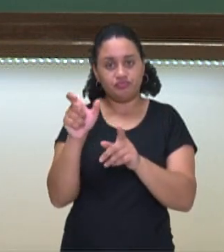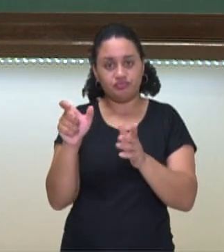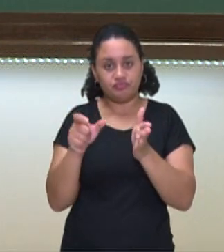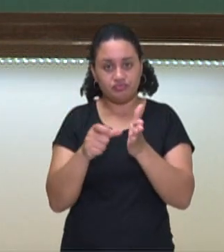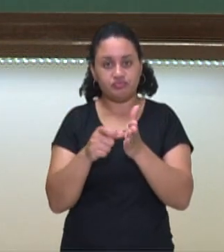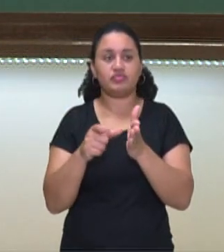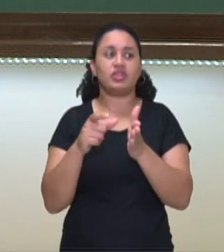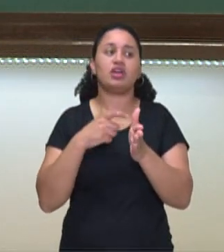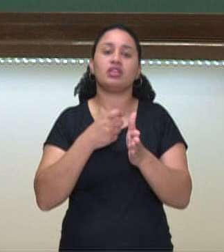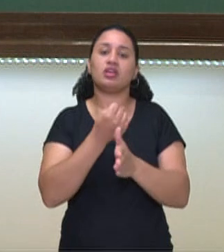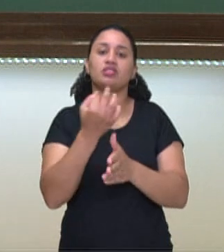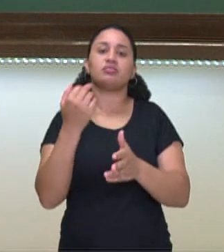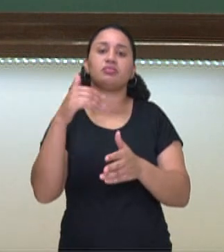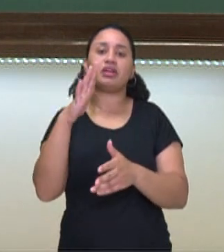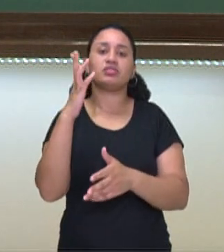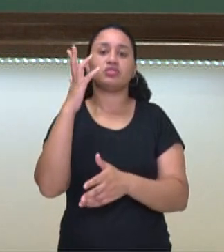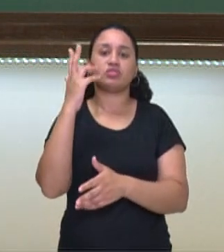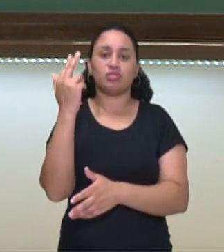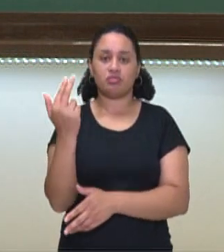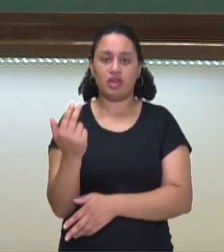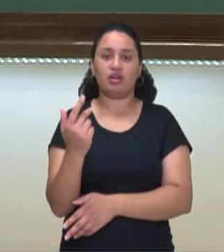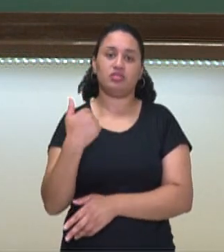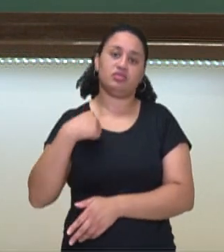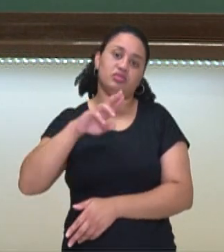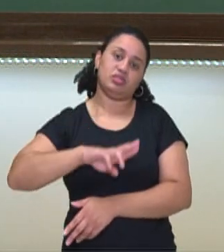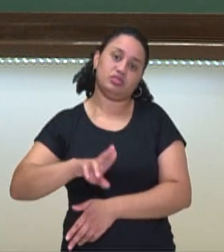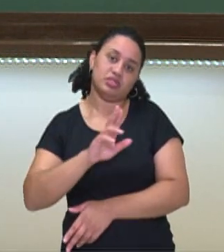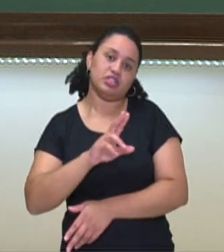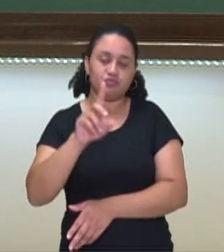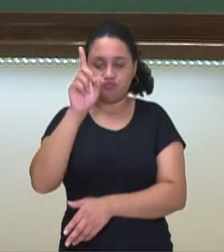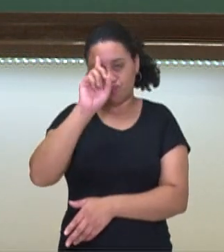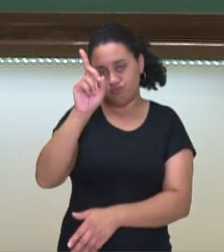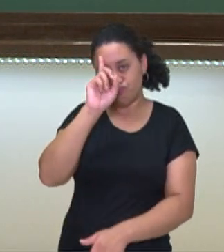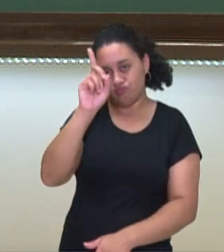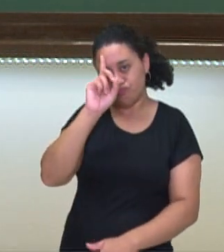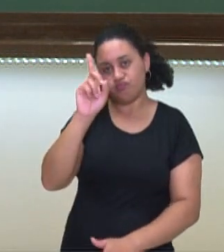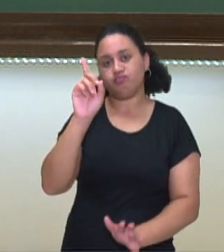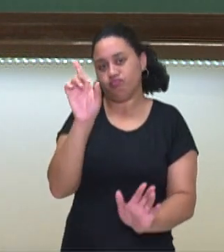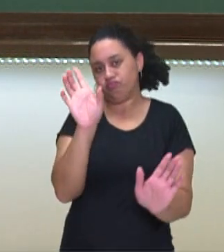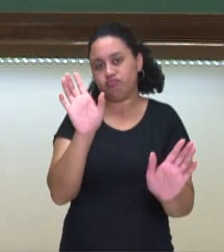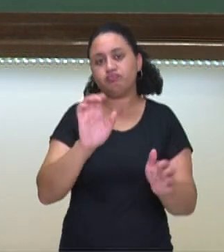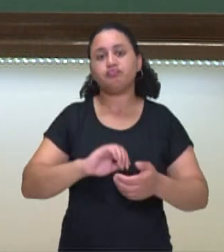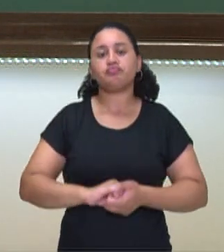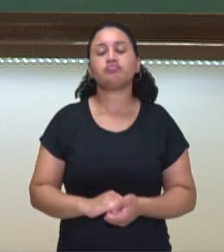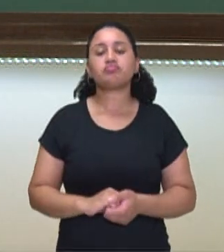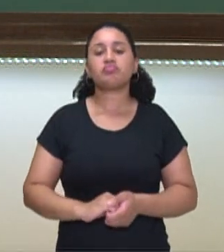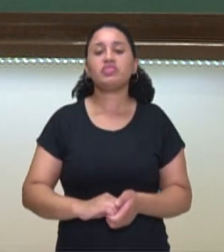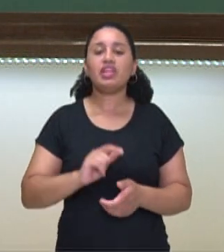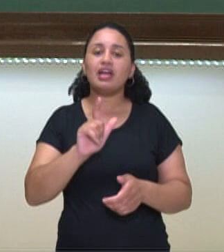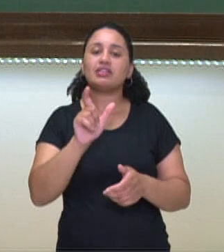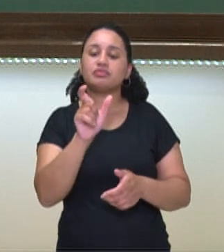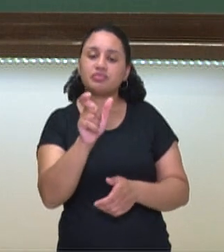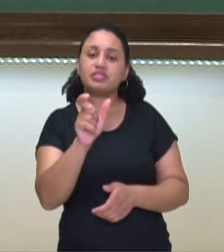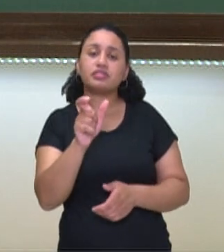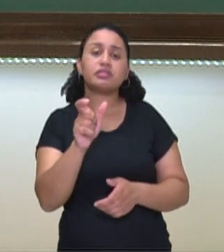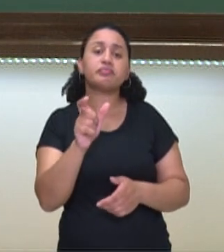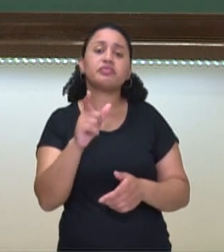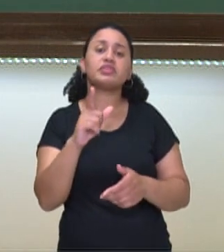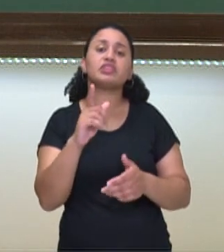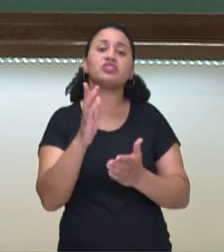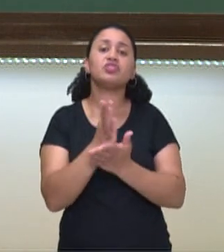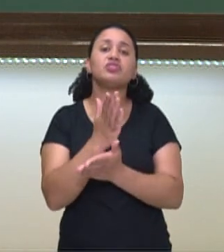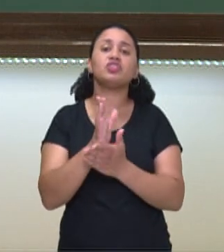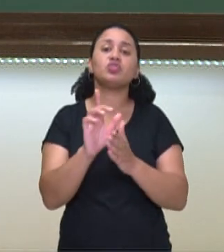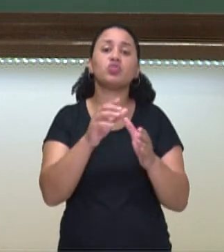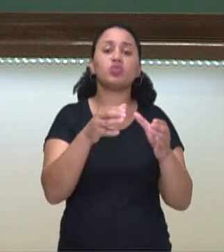pilhas comuns, que são aquelas pilhas que nós utilizamos no nosso dia a dia, no nosso cotidiano, elas basicamente se dividem em